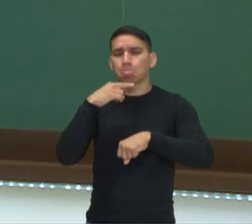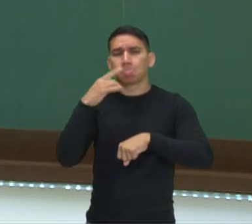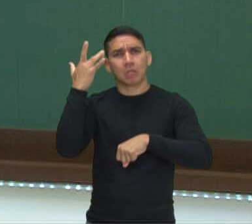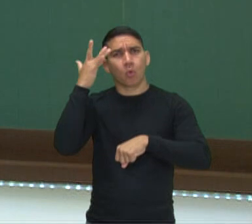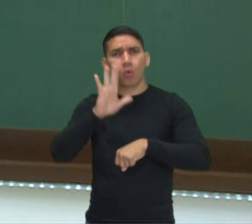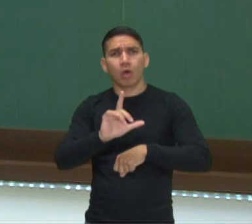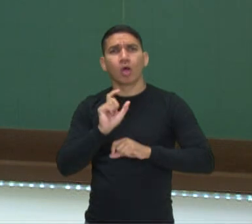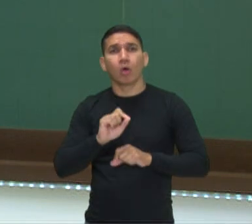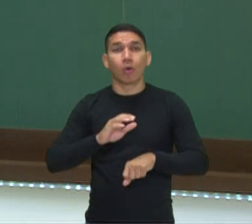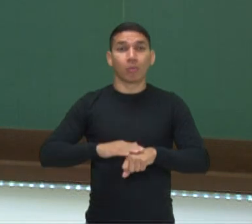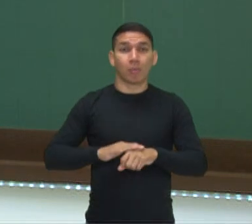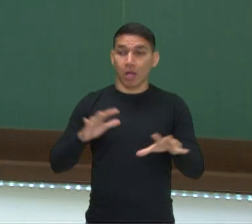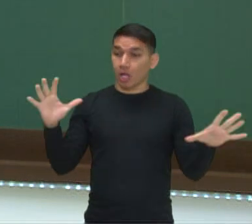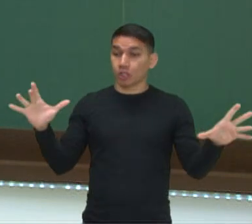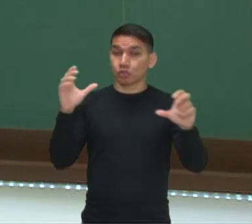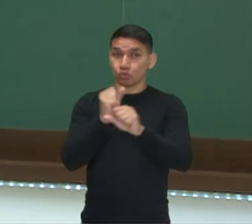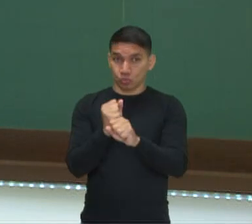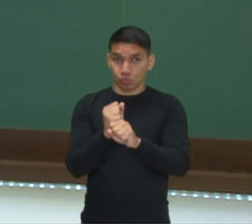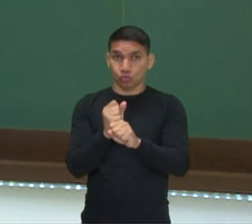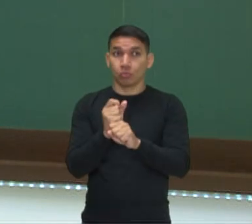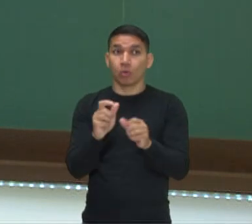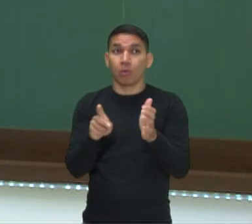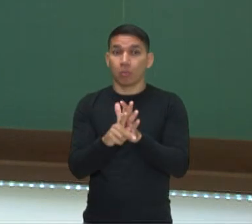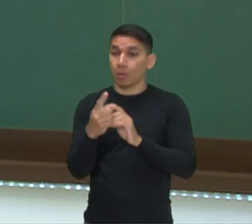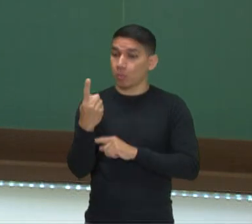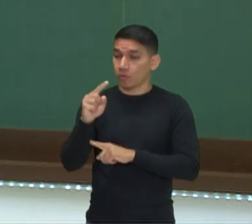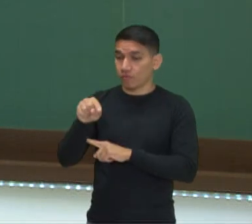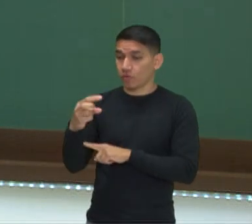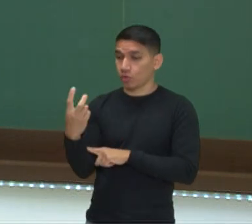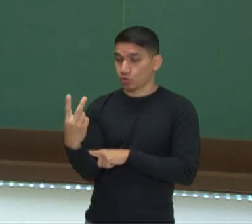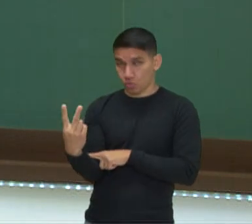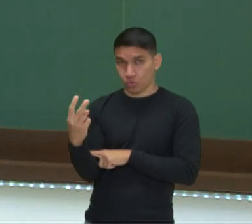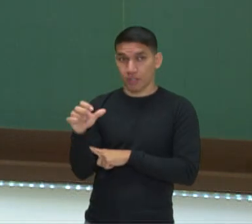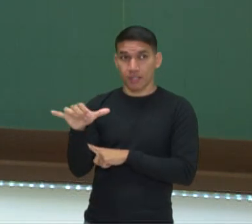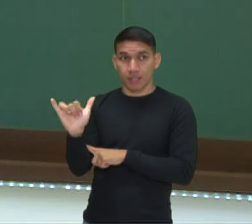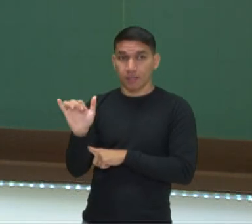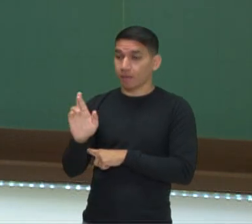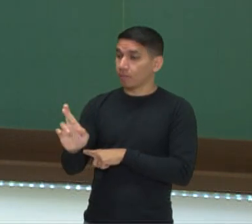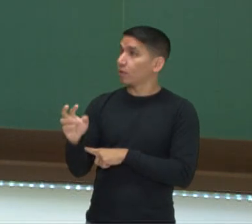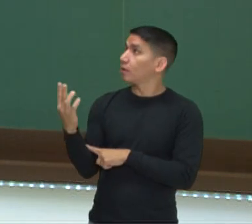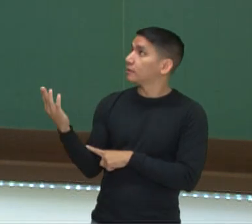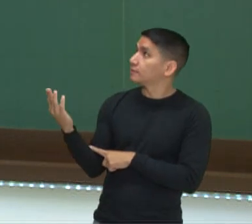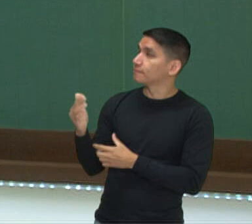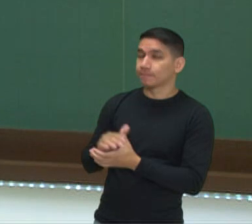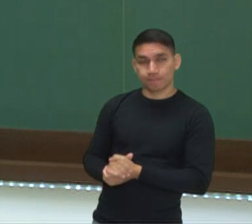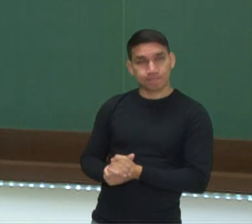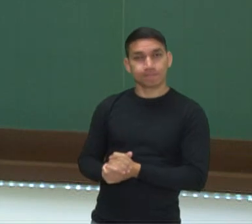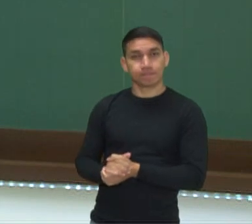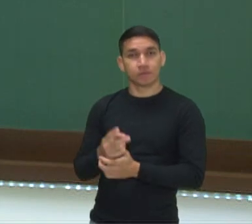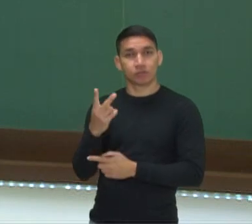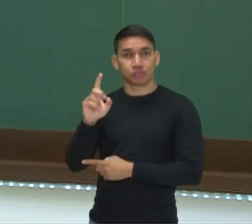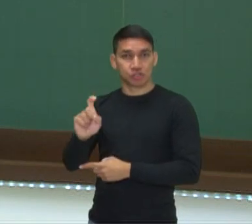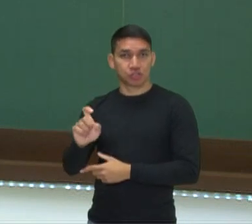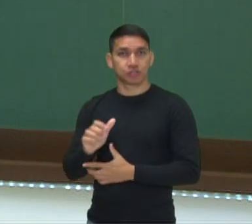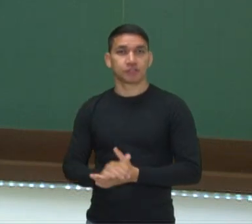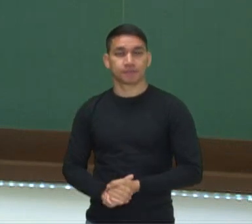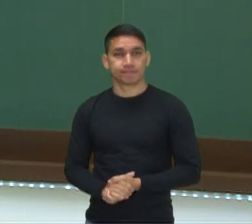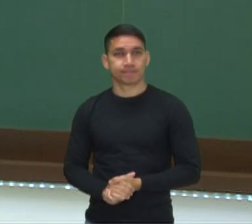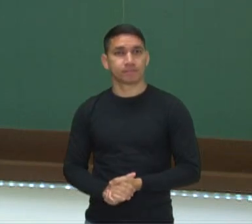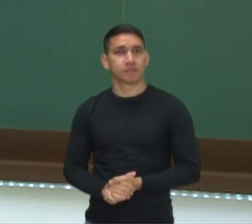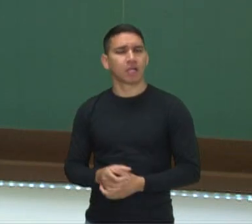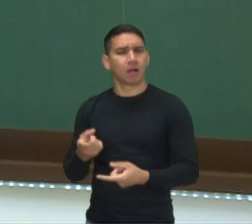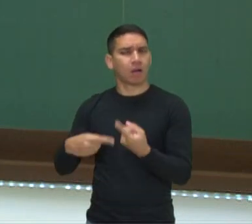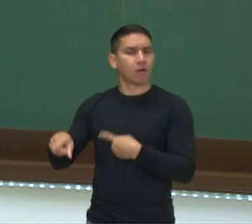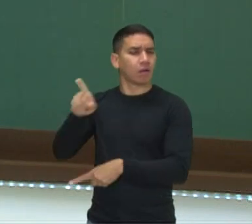desconhecida, quando eu somo com o 1,2y, nós chegamos no 2x, né?